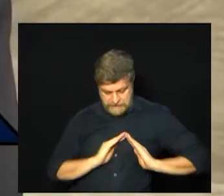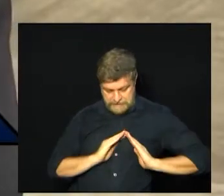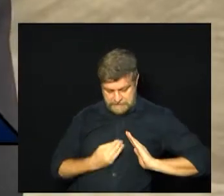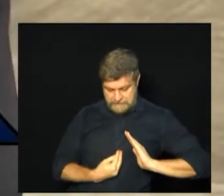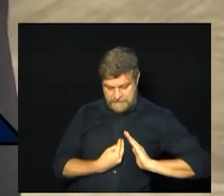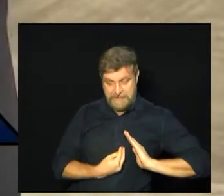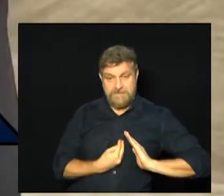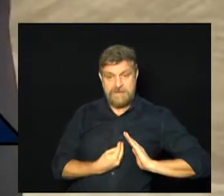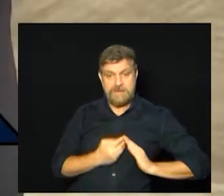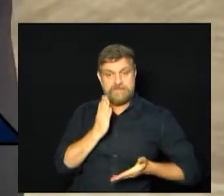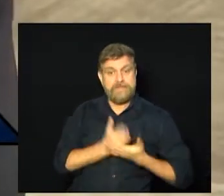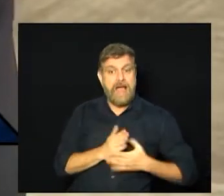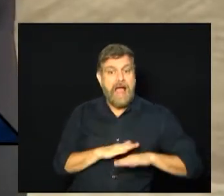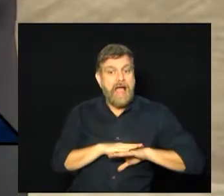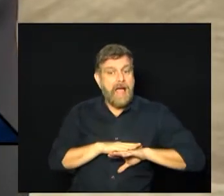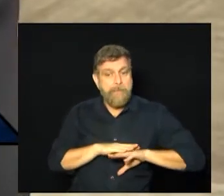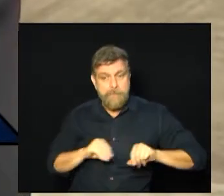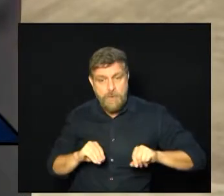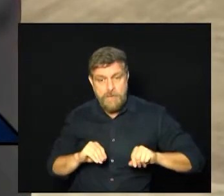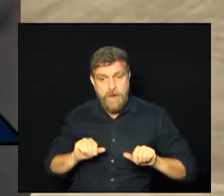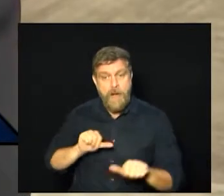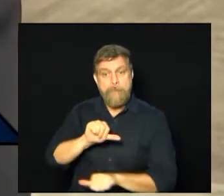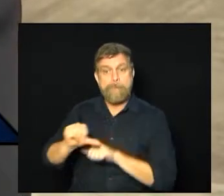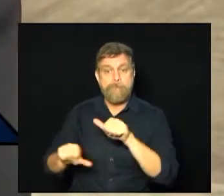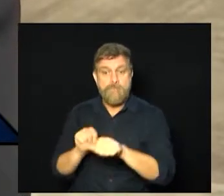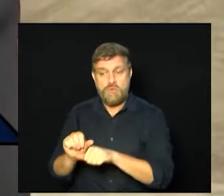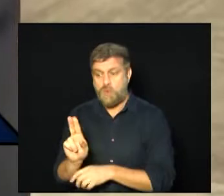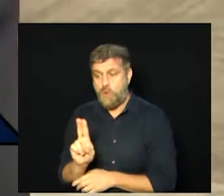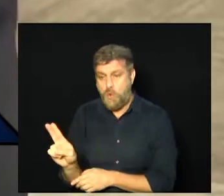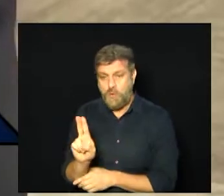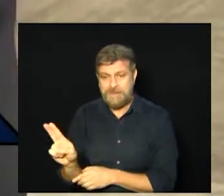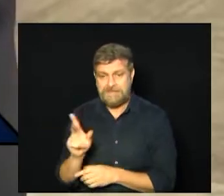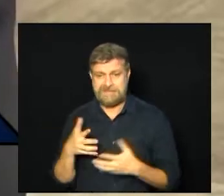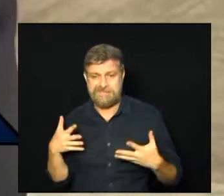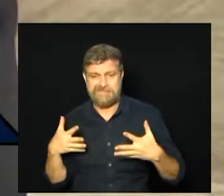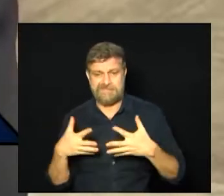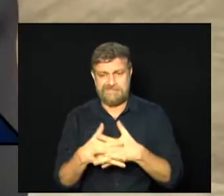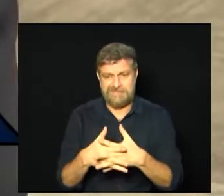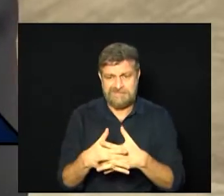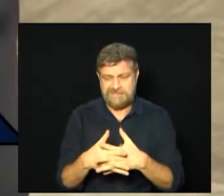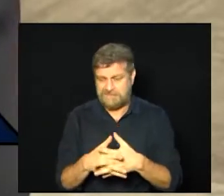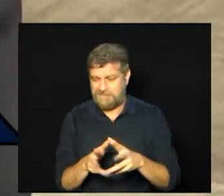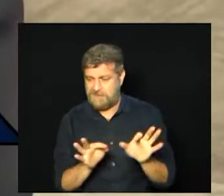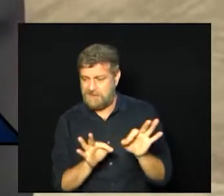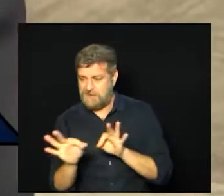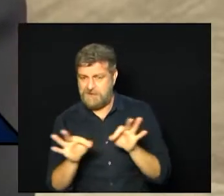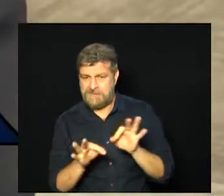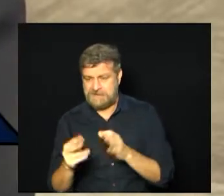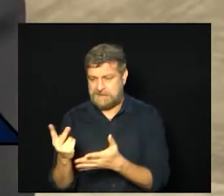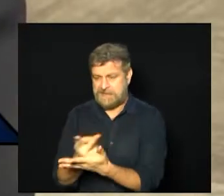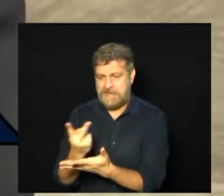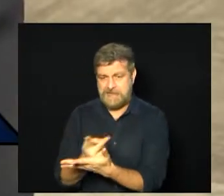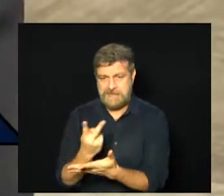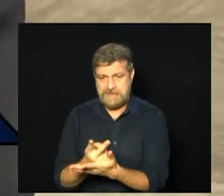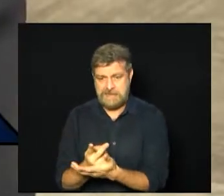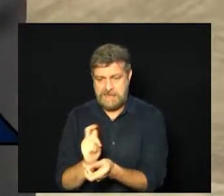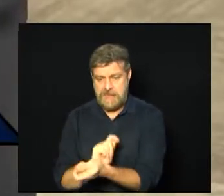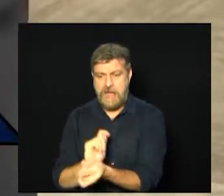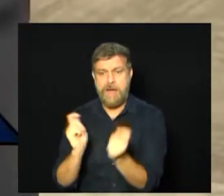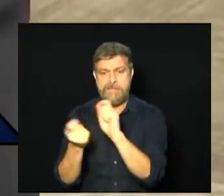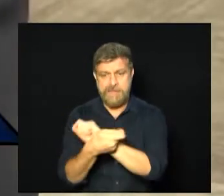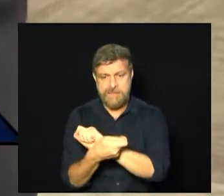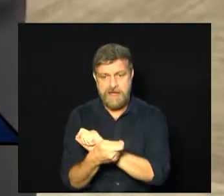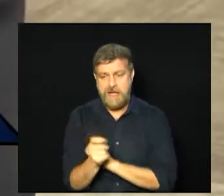e ele terminou. Houve uma troca de nome. E para não ficar inócuo o nosso projeto, para não ficar irregular, nós estamos trocando a